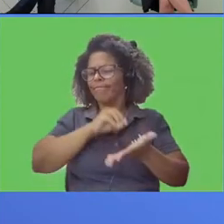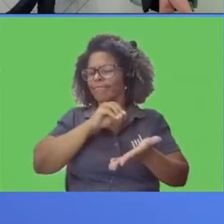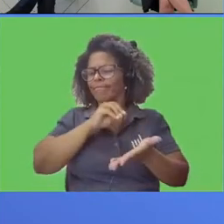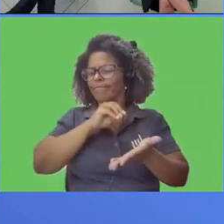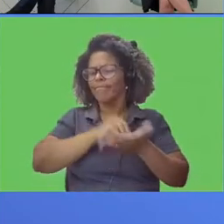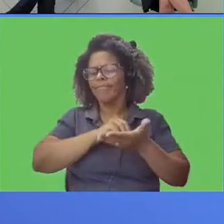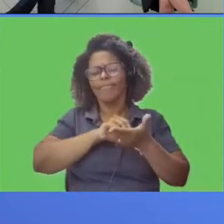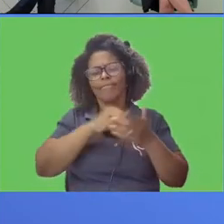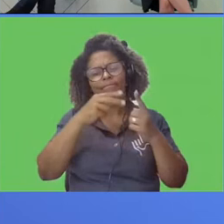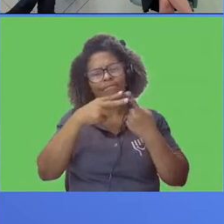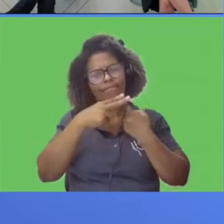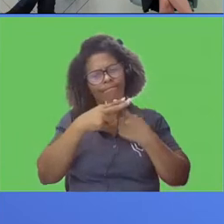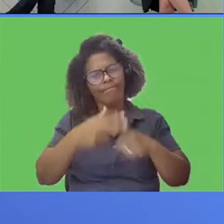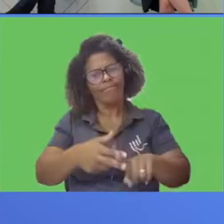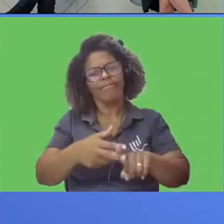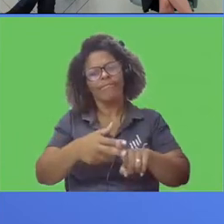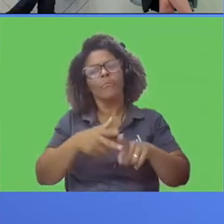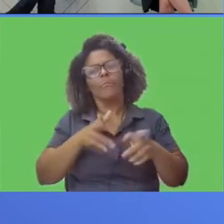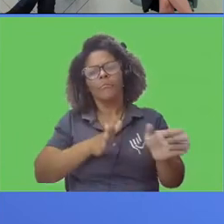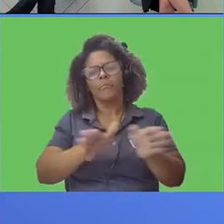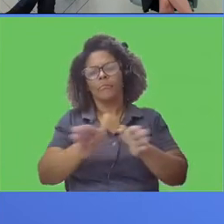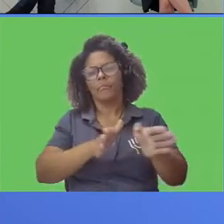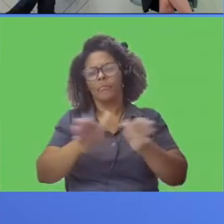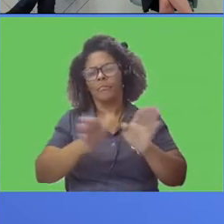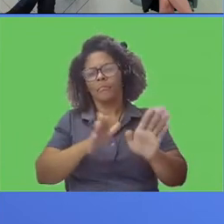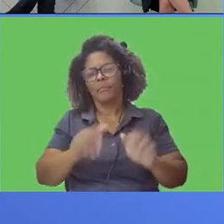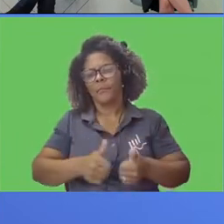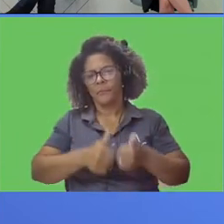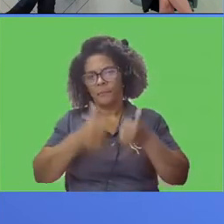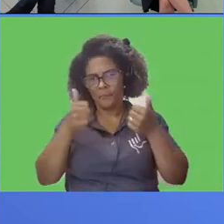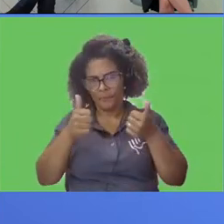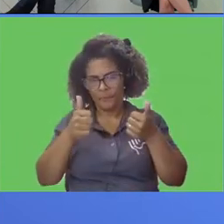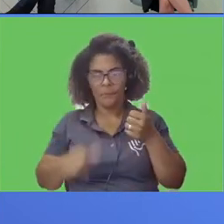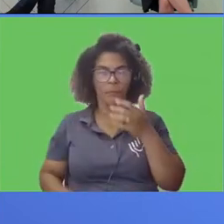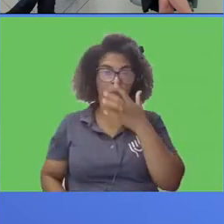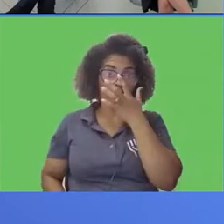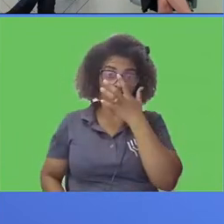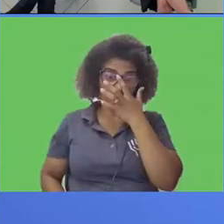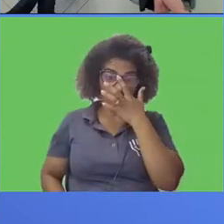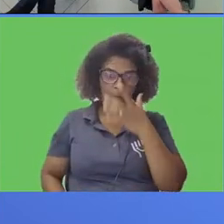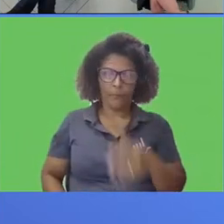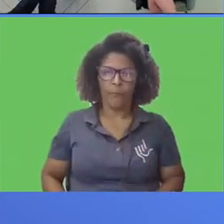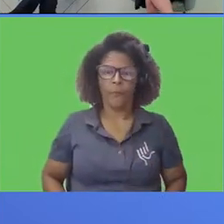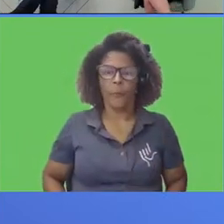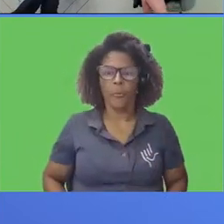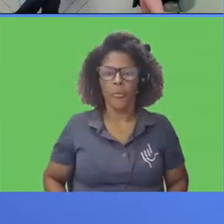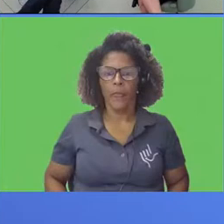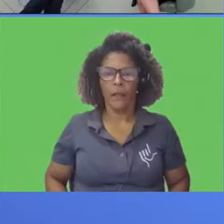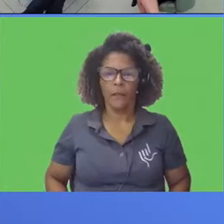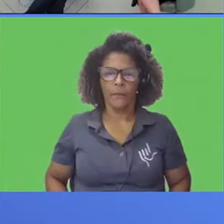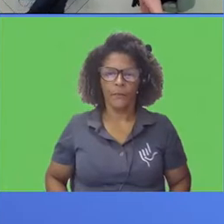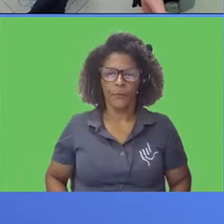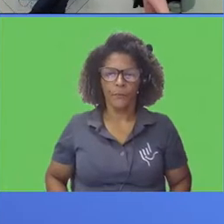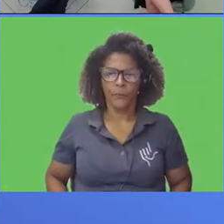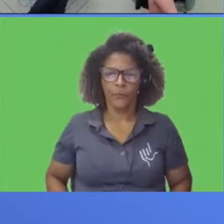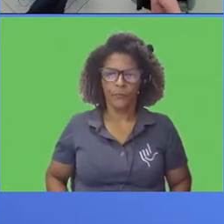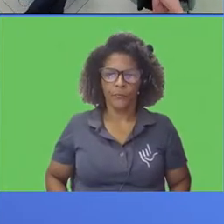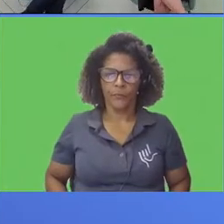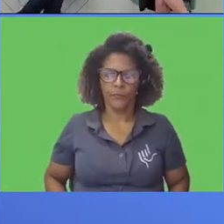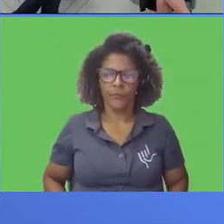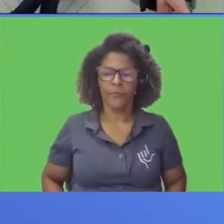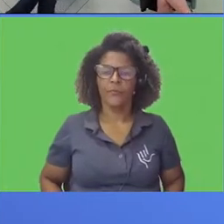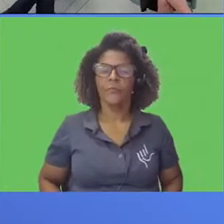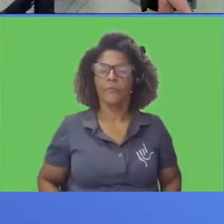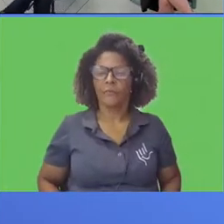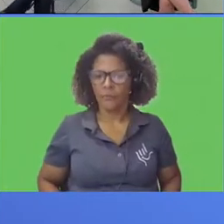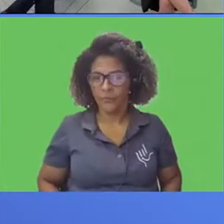nessa dimensão aí da mobilidade, dos transportes de modo geral. É um pouco exatamente